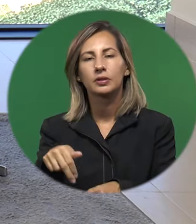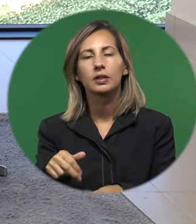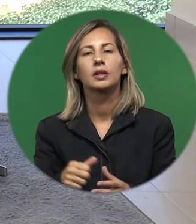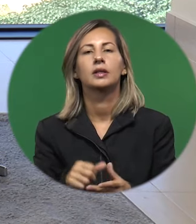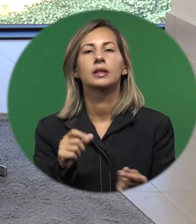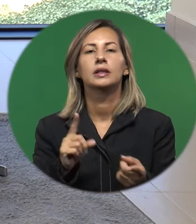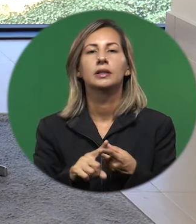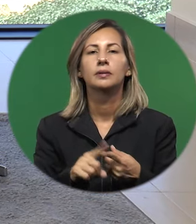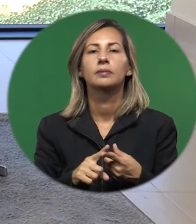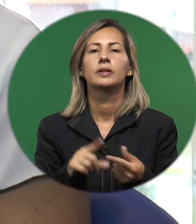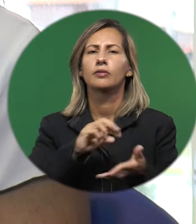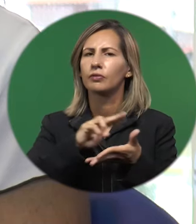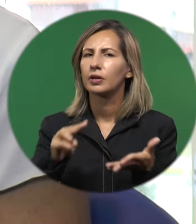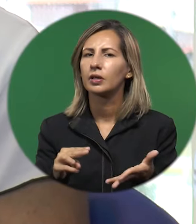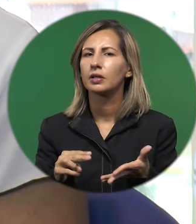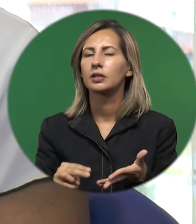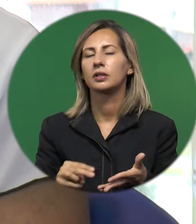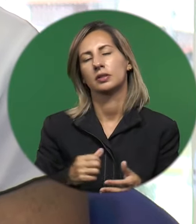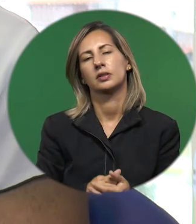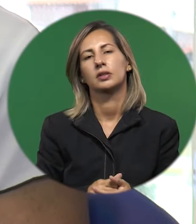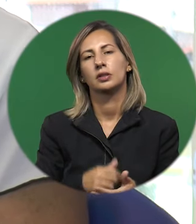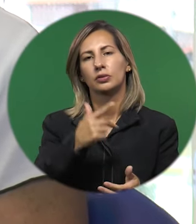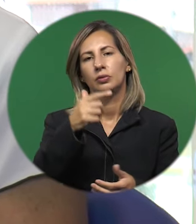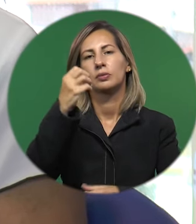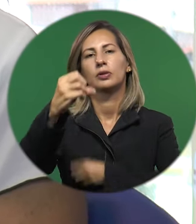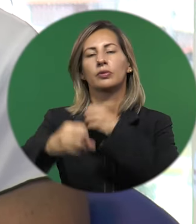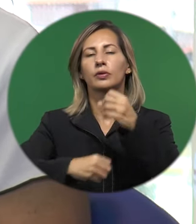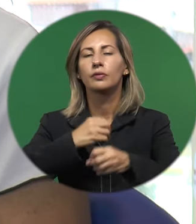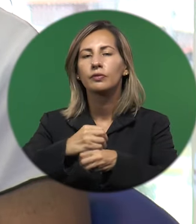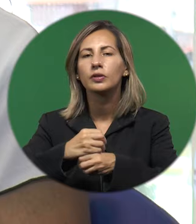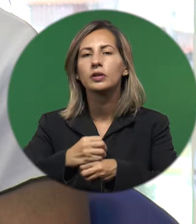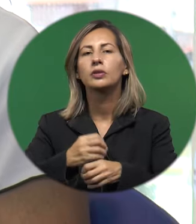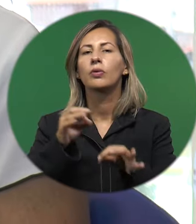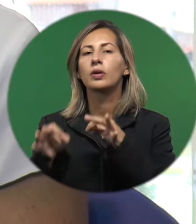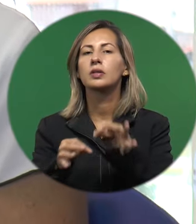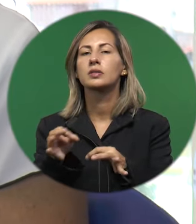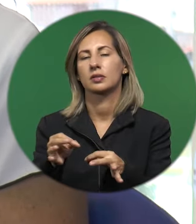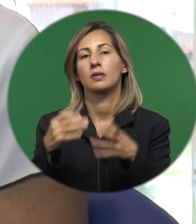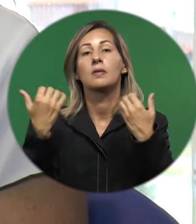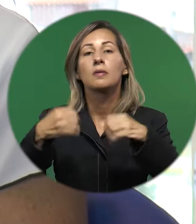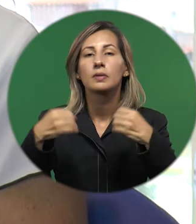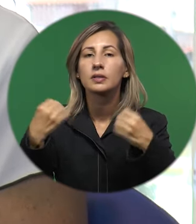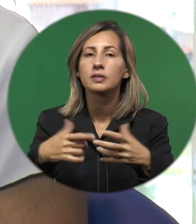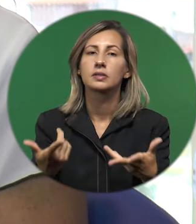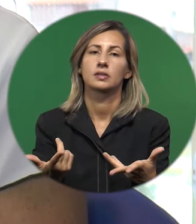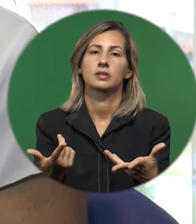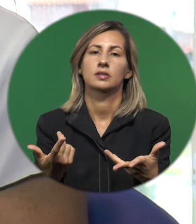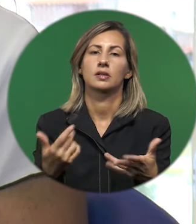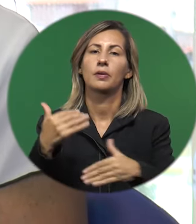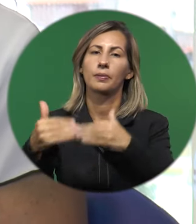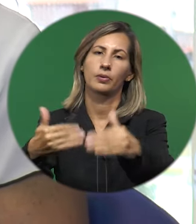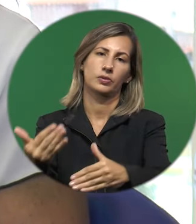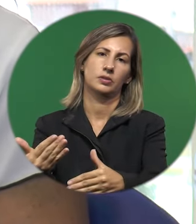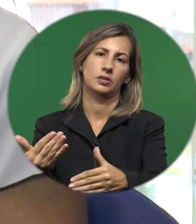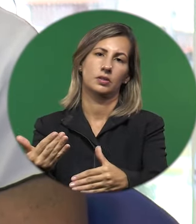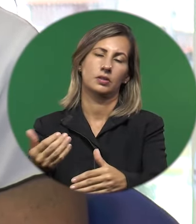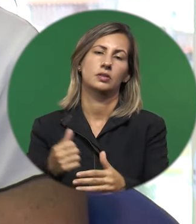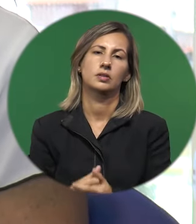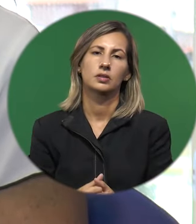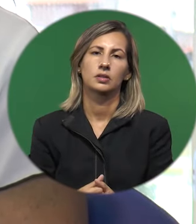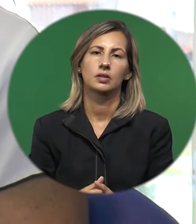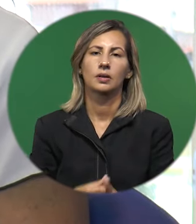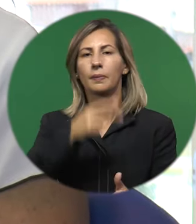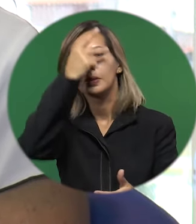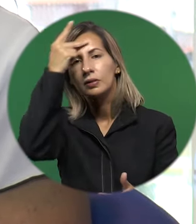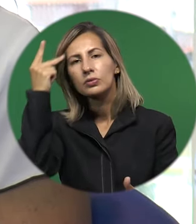para se aposentar, e nós teremos outros em 2020. Então, a gente precisa preparar o órgão para esse processo